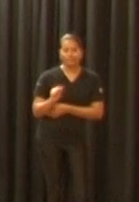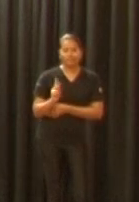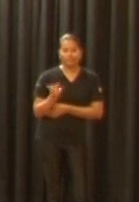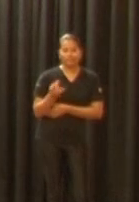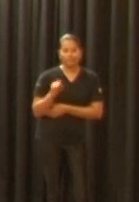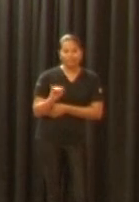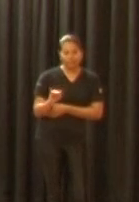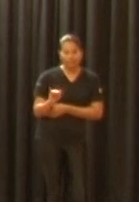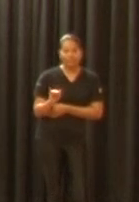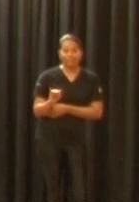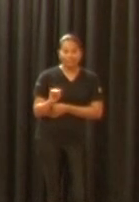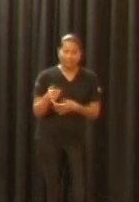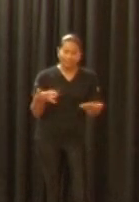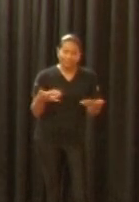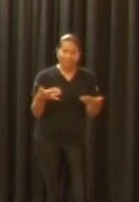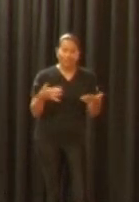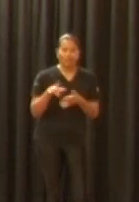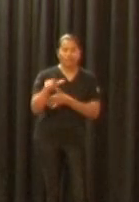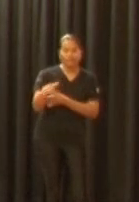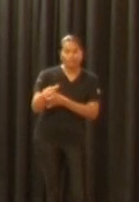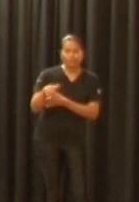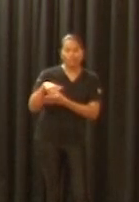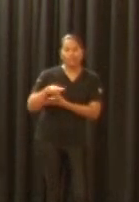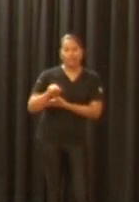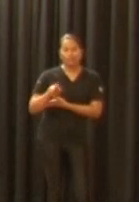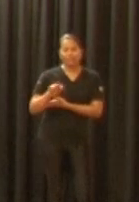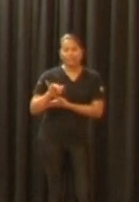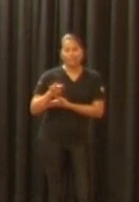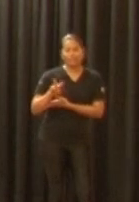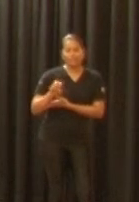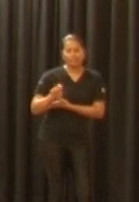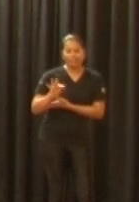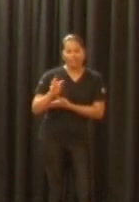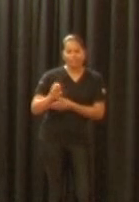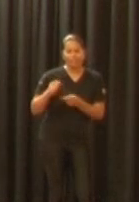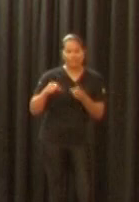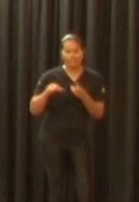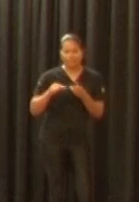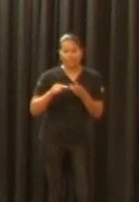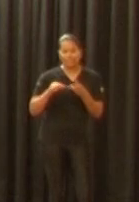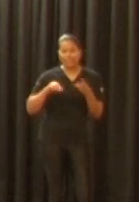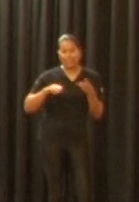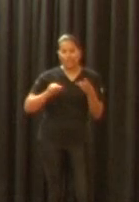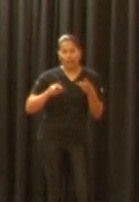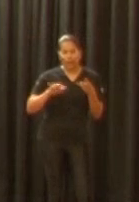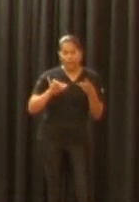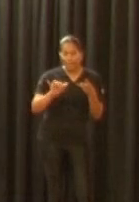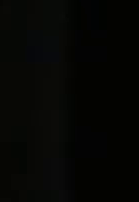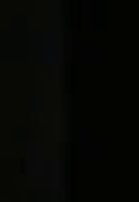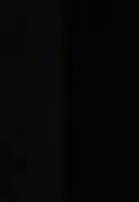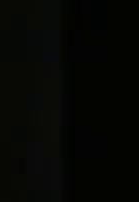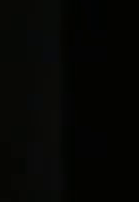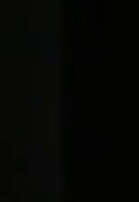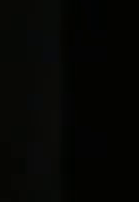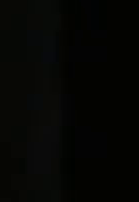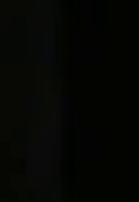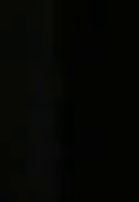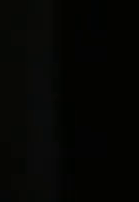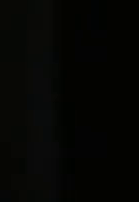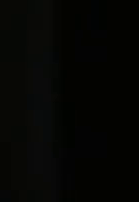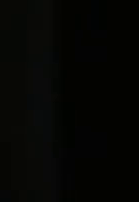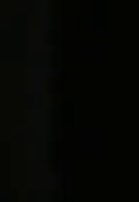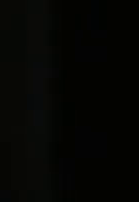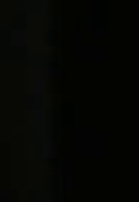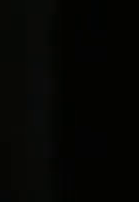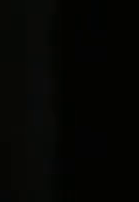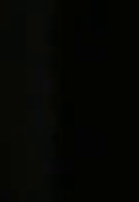quiserem comentar também, né, sobre esse lugar da deficiência intelectual, que muitas vezes é realmente